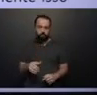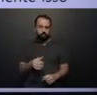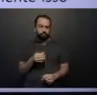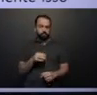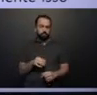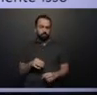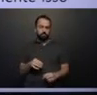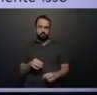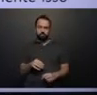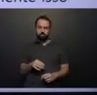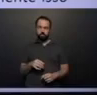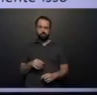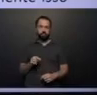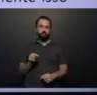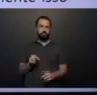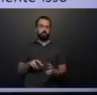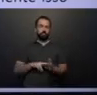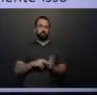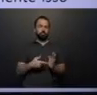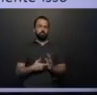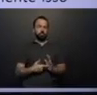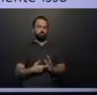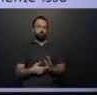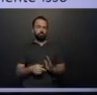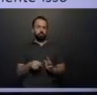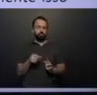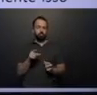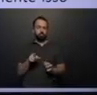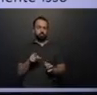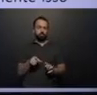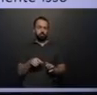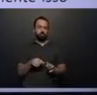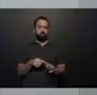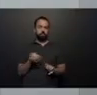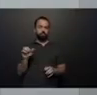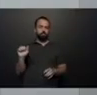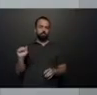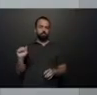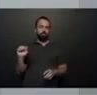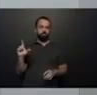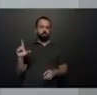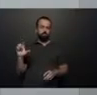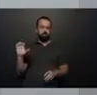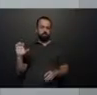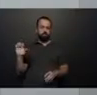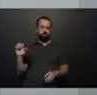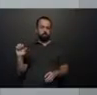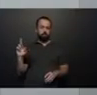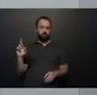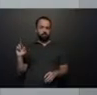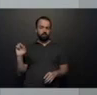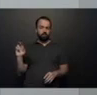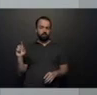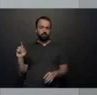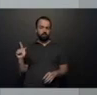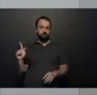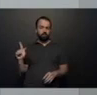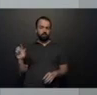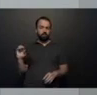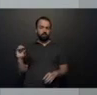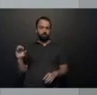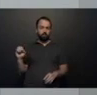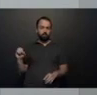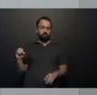novamente, isso significa que talvez você seja alérgico. Para ter